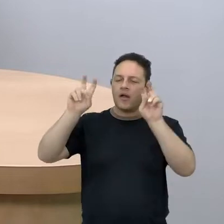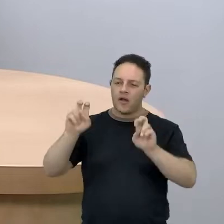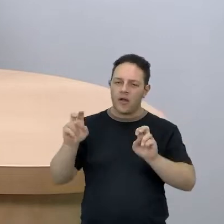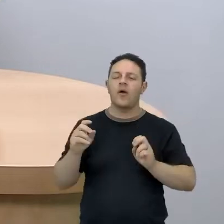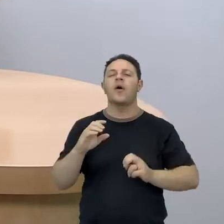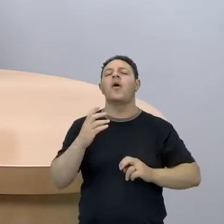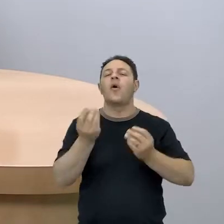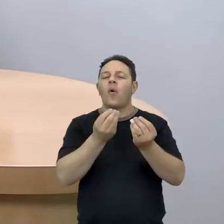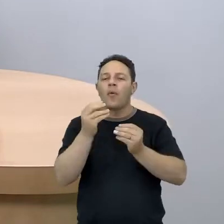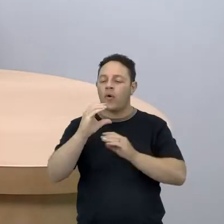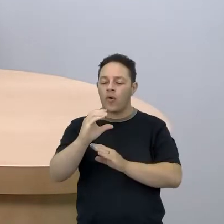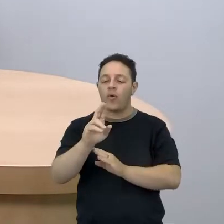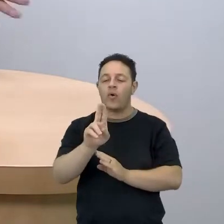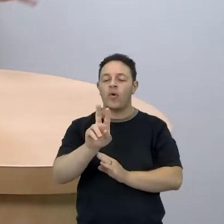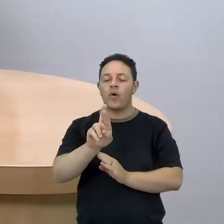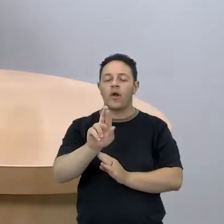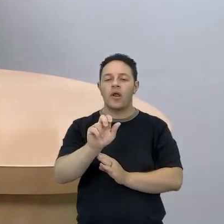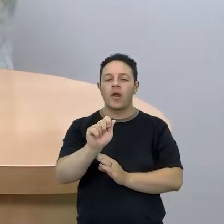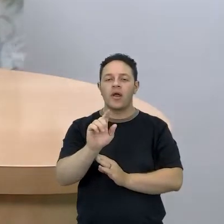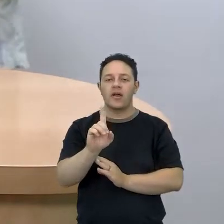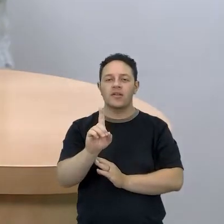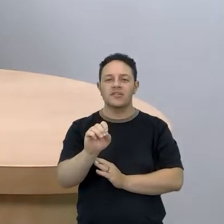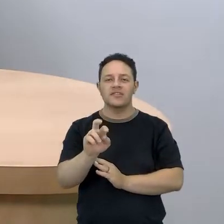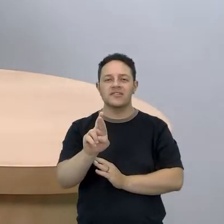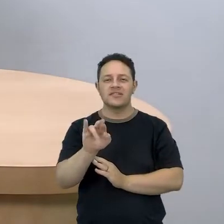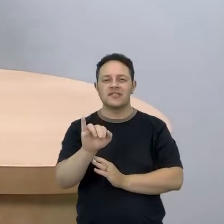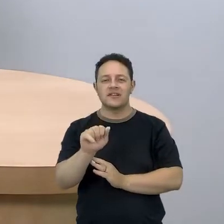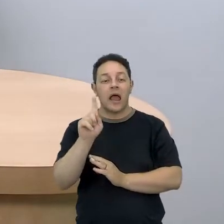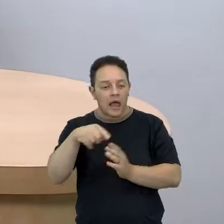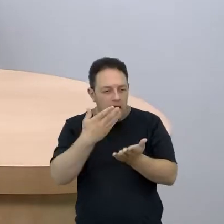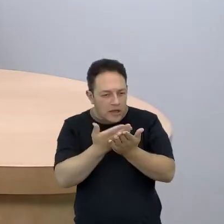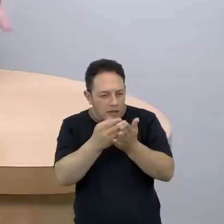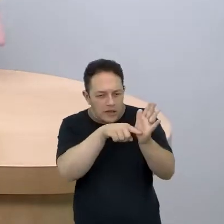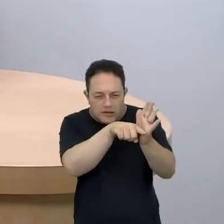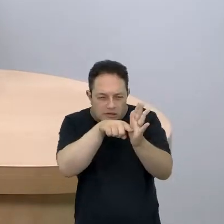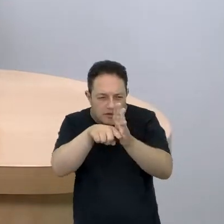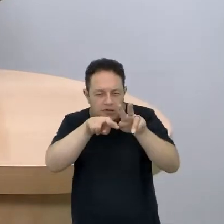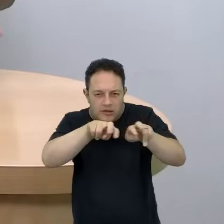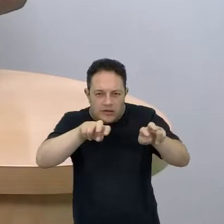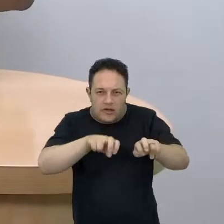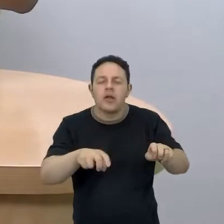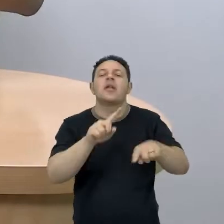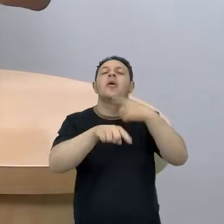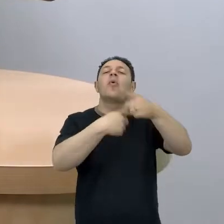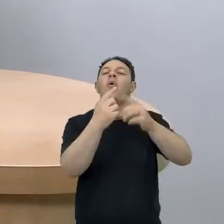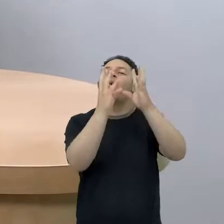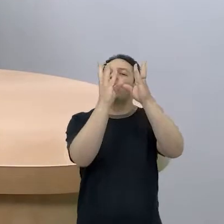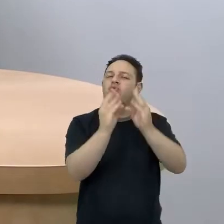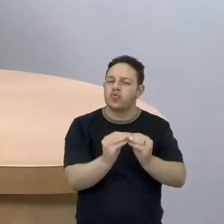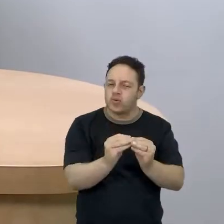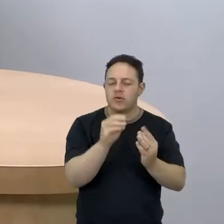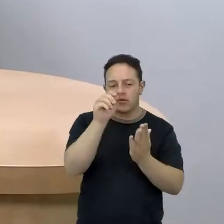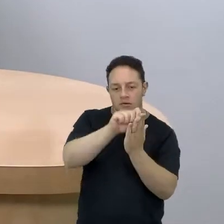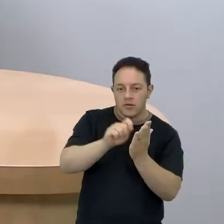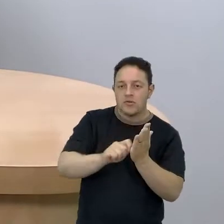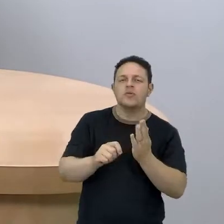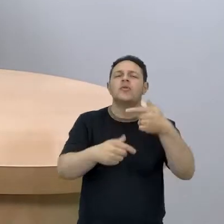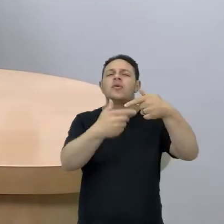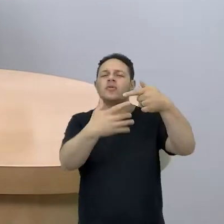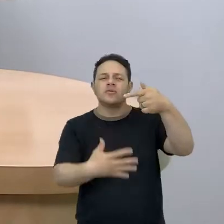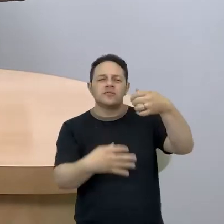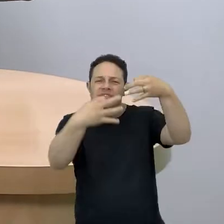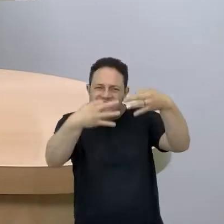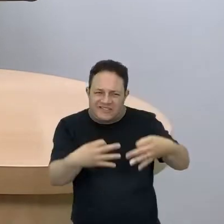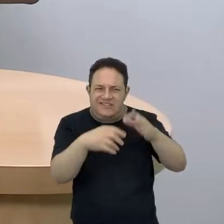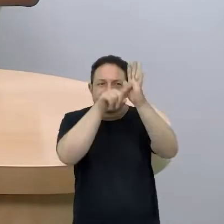né, sobre como fazer os resumos de tudo aquilo que a gente pesquisa, como pesquisar no Google, né, para ter uma pesquisa limpa, com